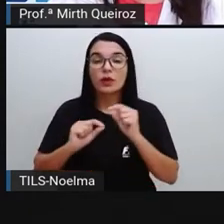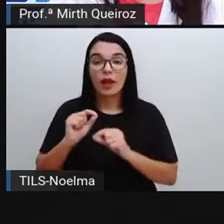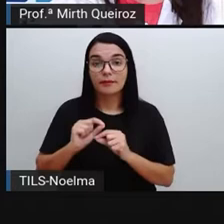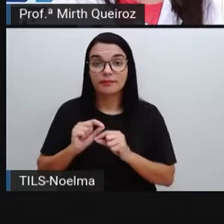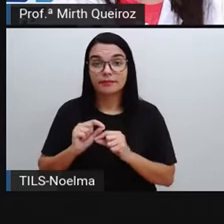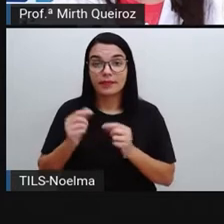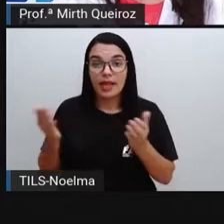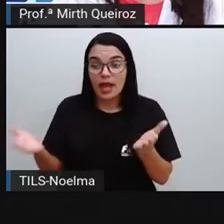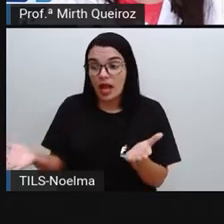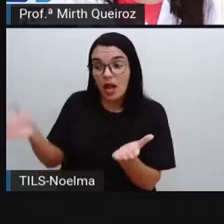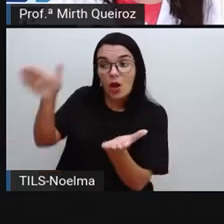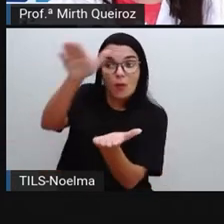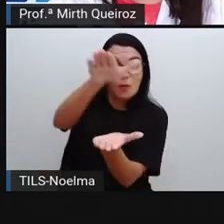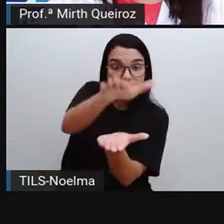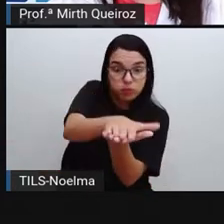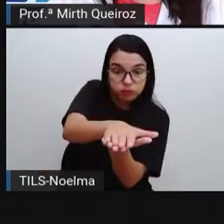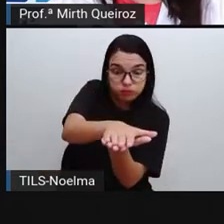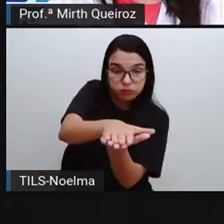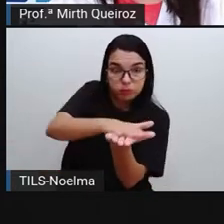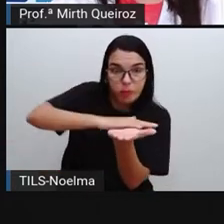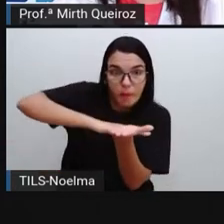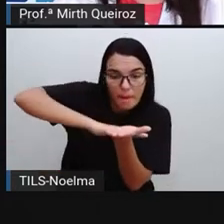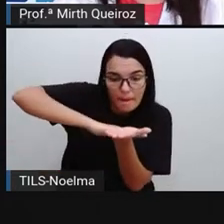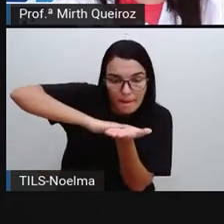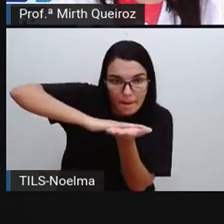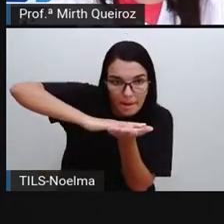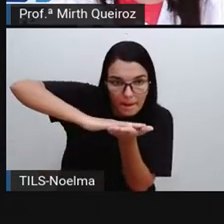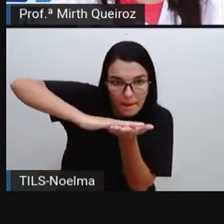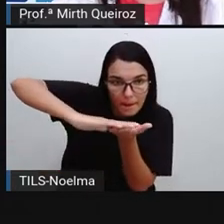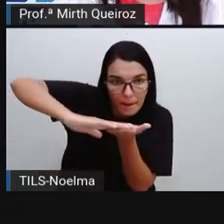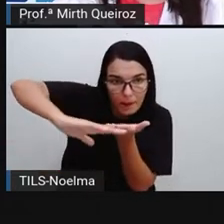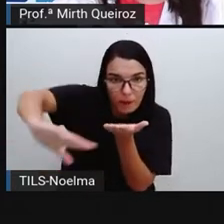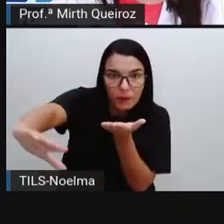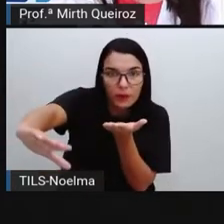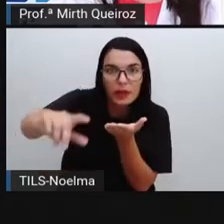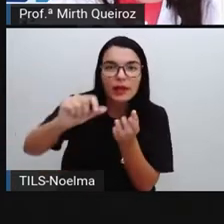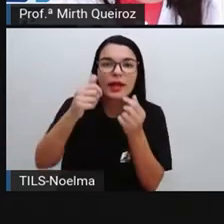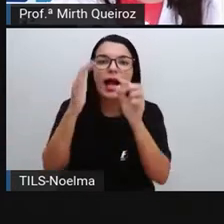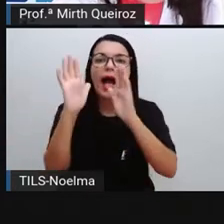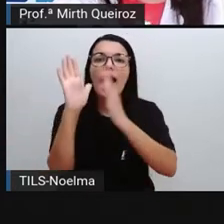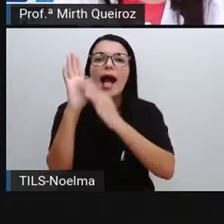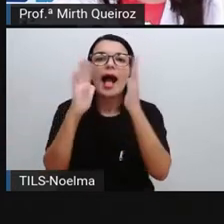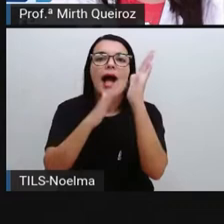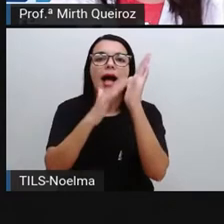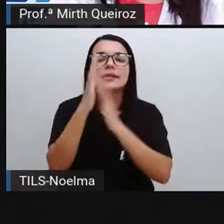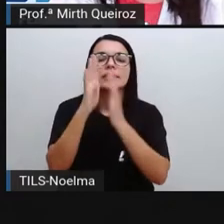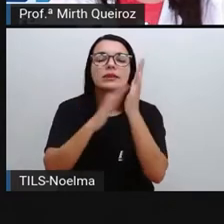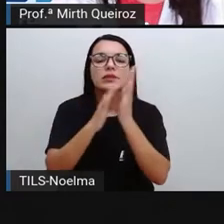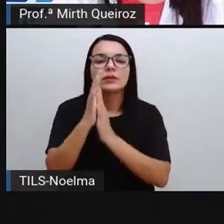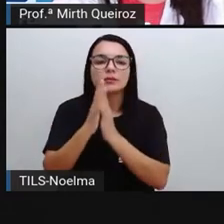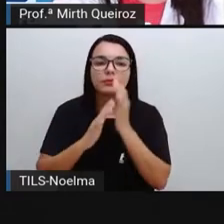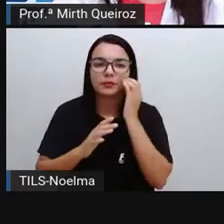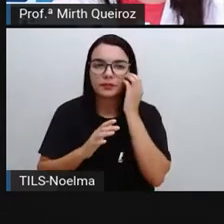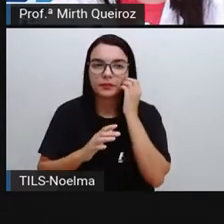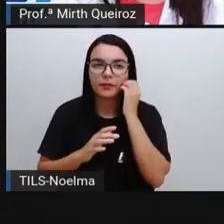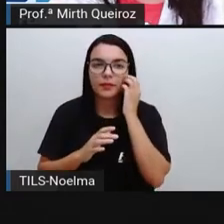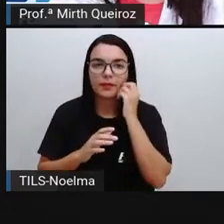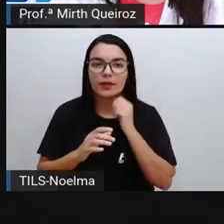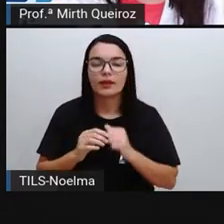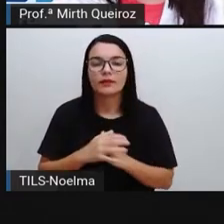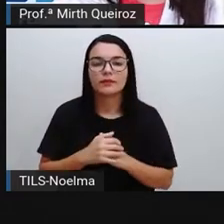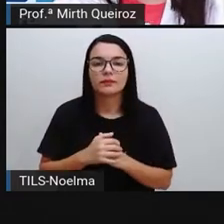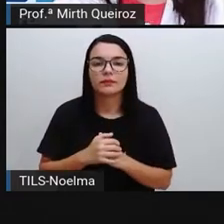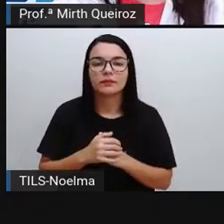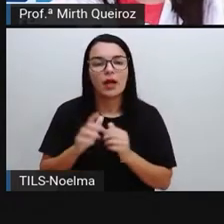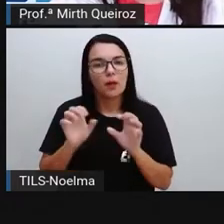o quê? O tecido, se for, no caso, um tecido que vocês querem gravar, ou então ali vocês podem colocar